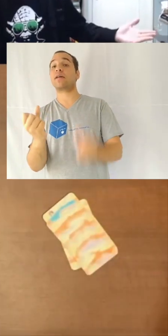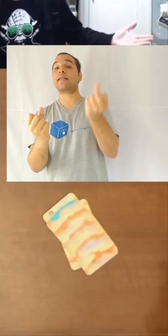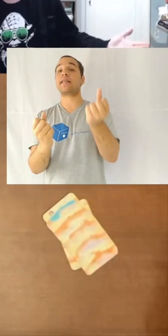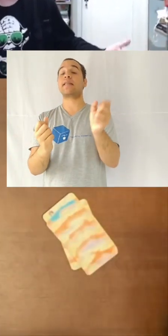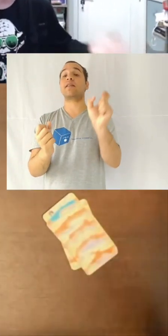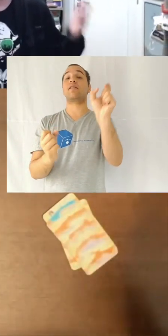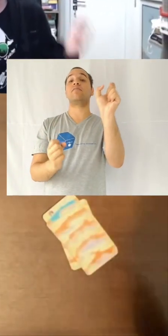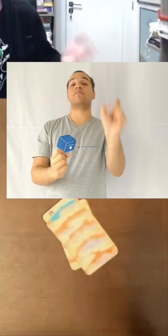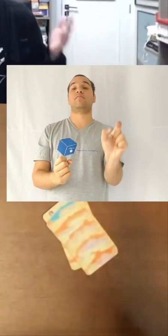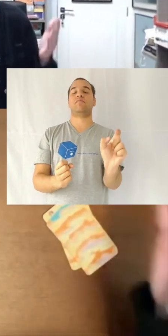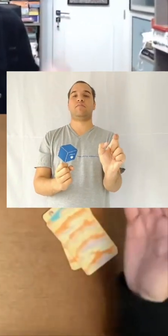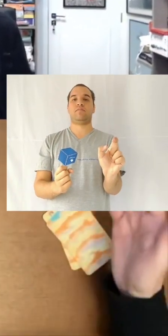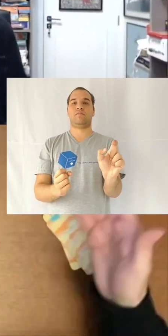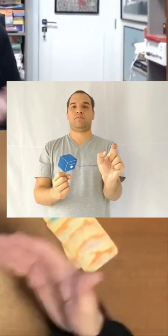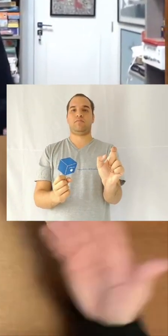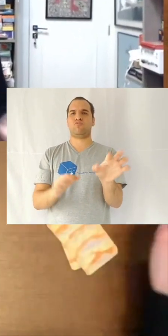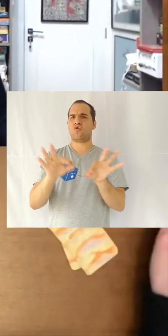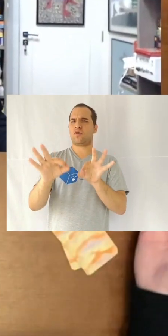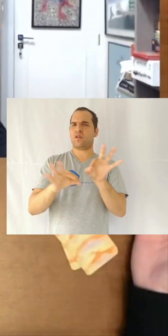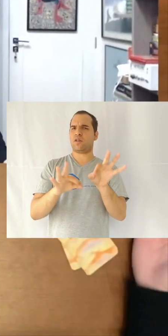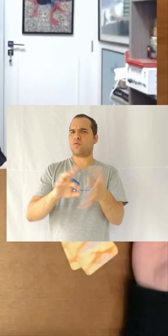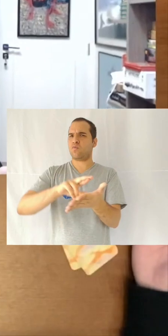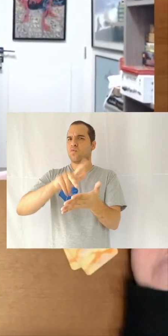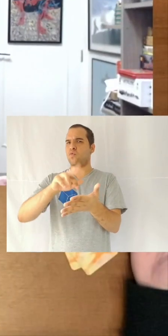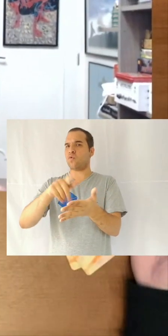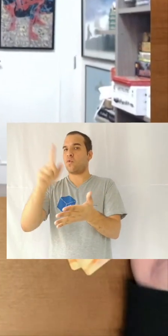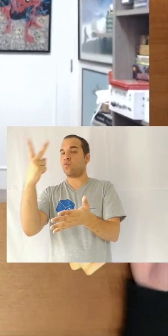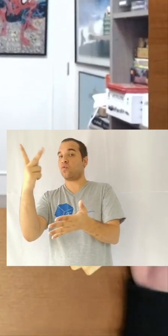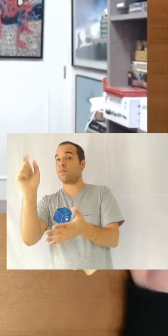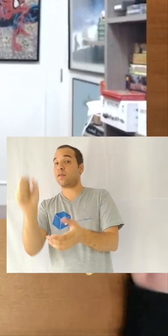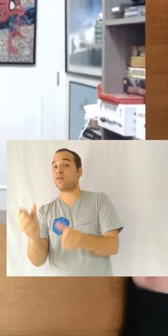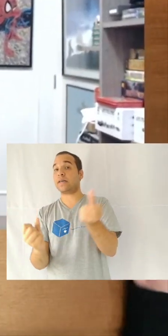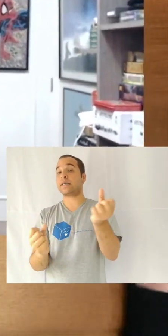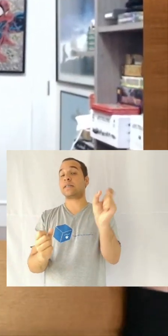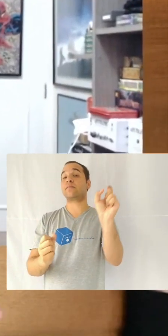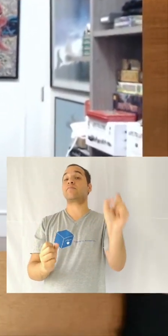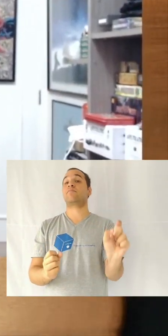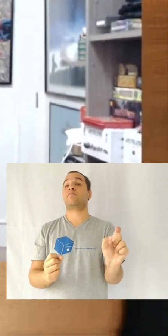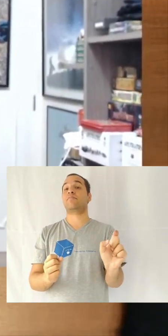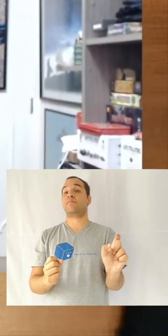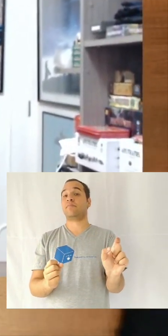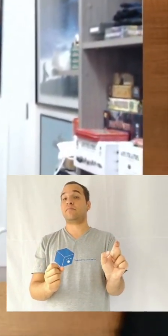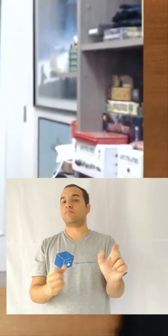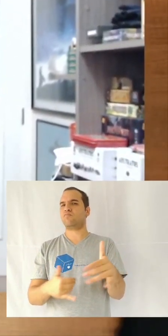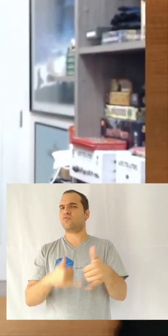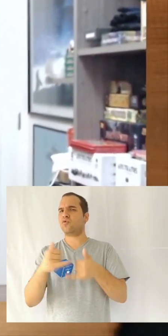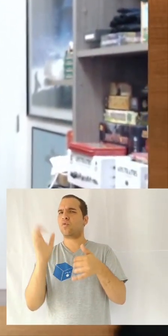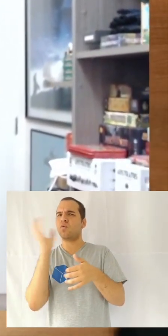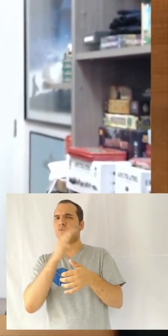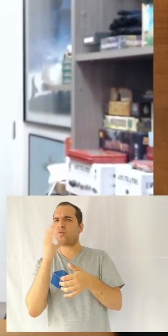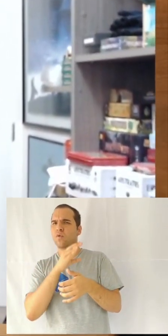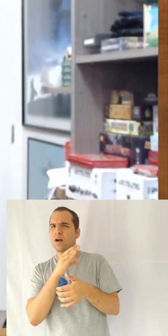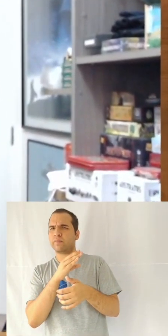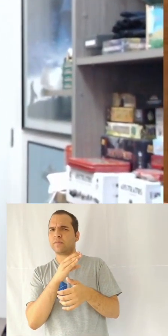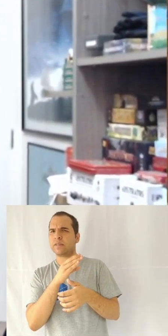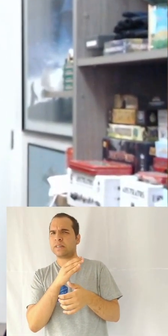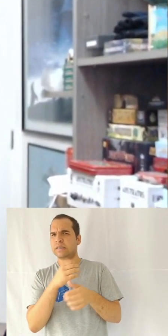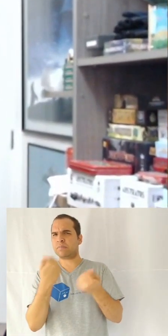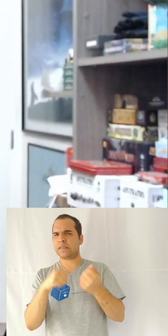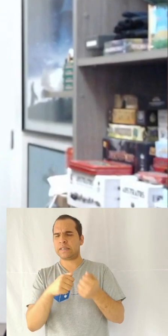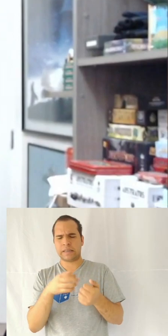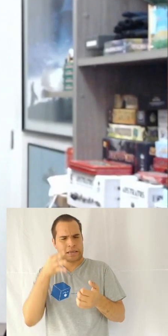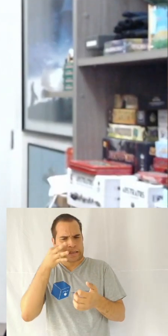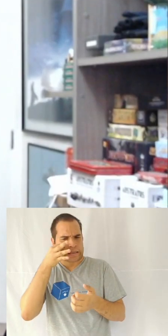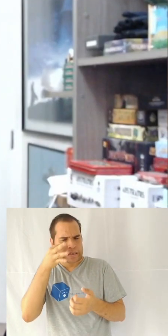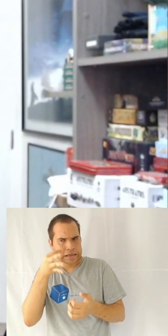basicamente, isso é Lençóis. É um jogo, como eu falei, rápido, dura 20 minutos, portátil, uma caixinha bem pequenininha,